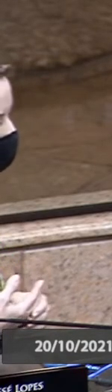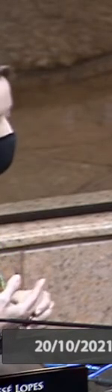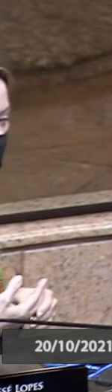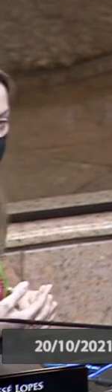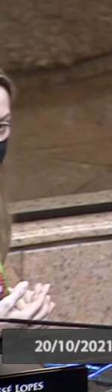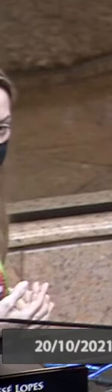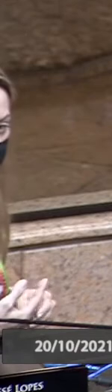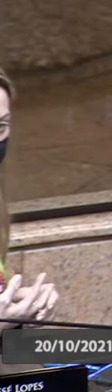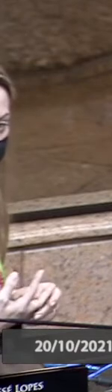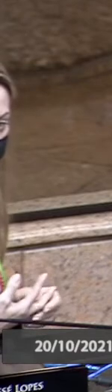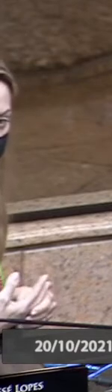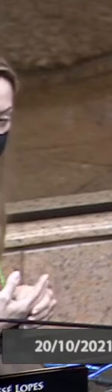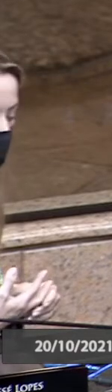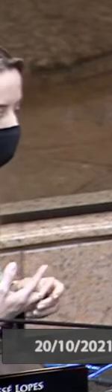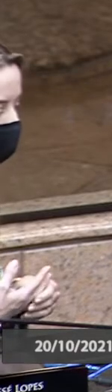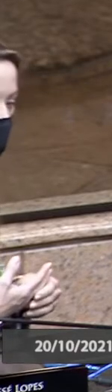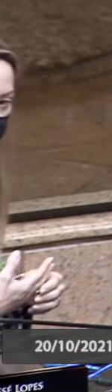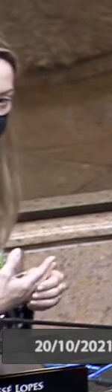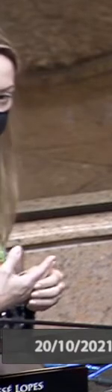presidente.